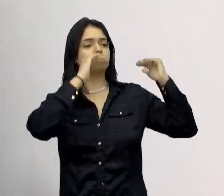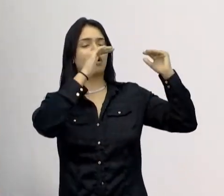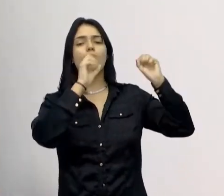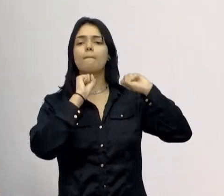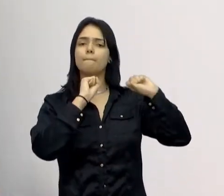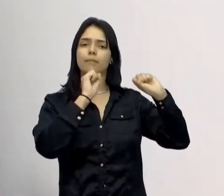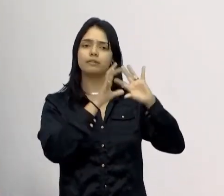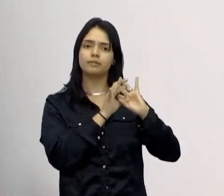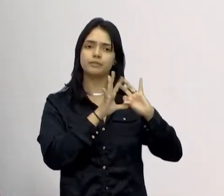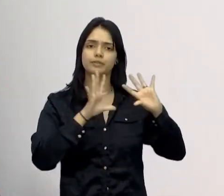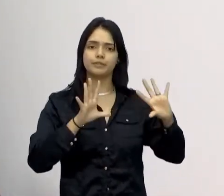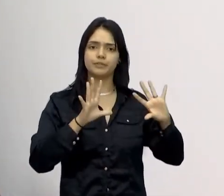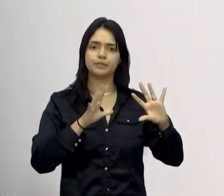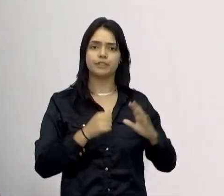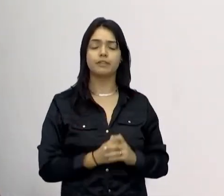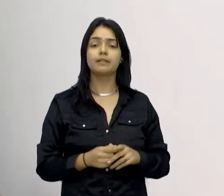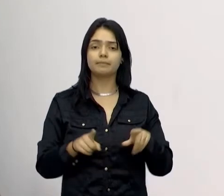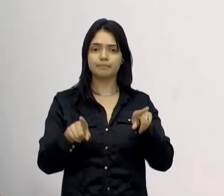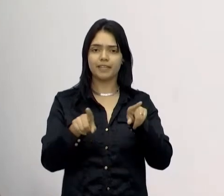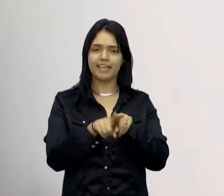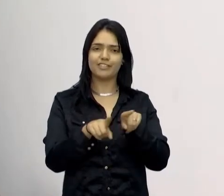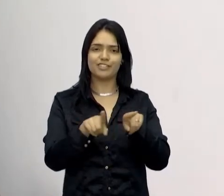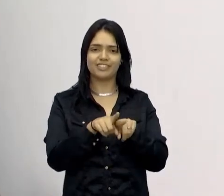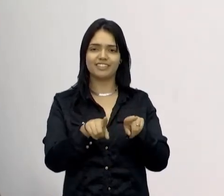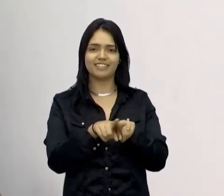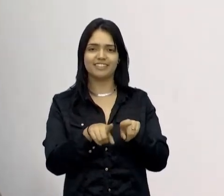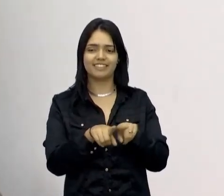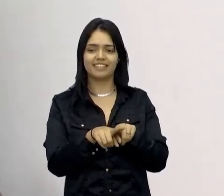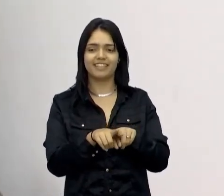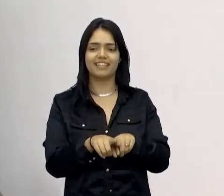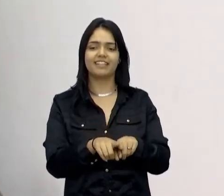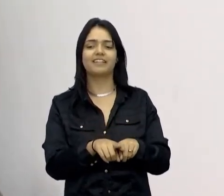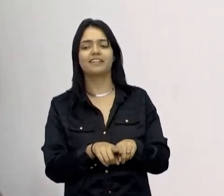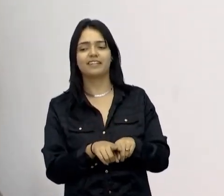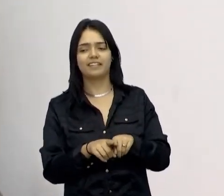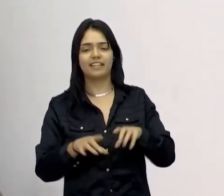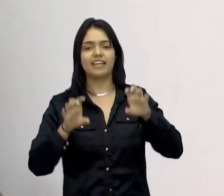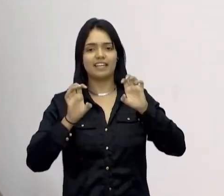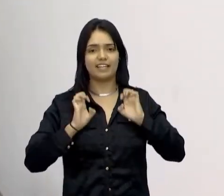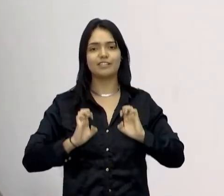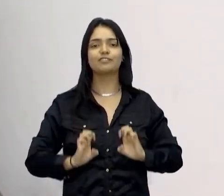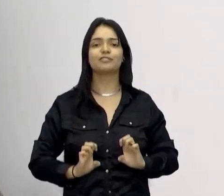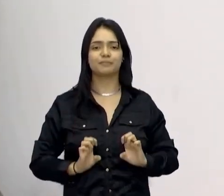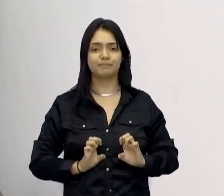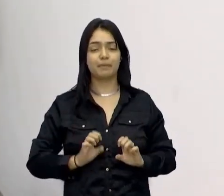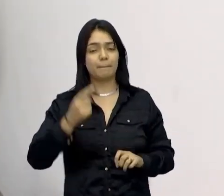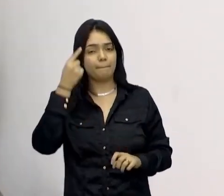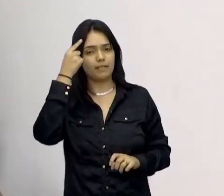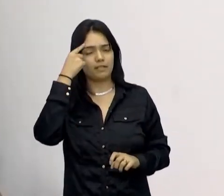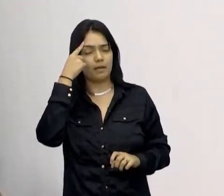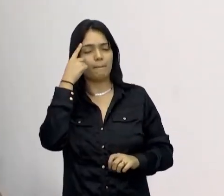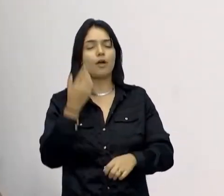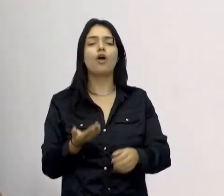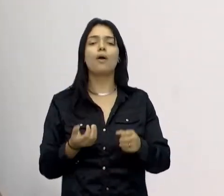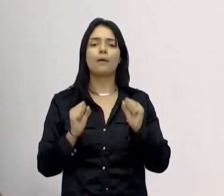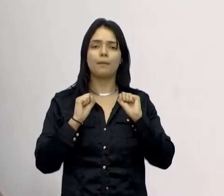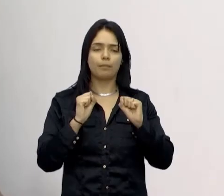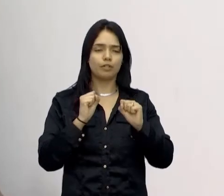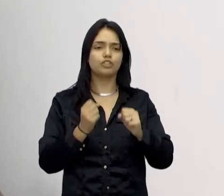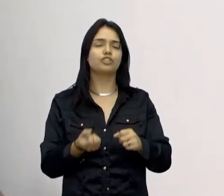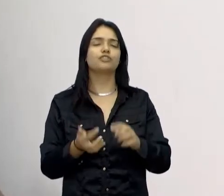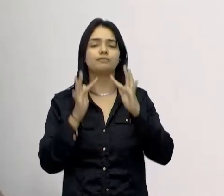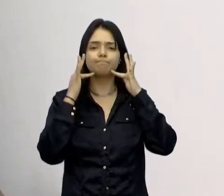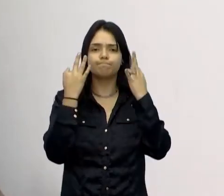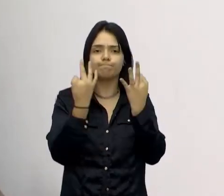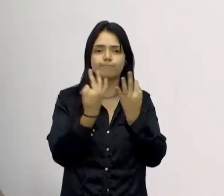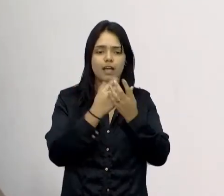há também algo na ética nobiliárquica que é a manutenção de um sangue puro, de que